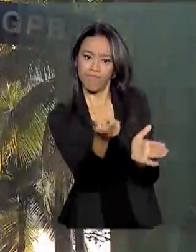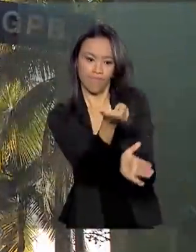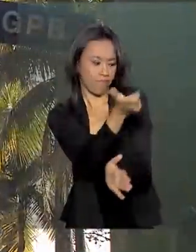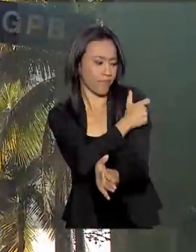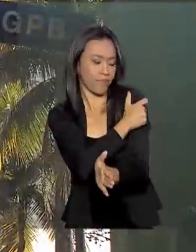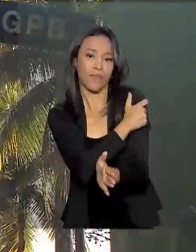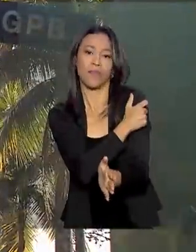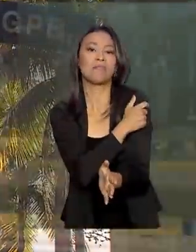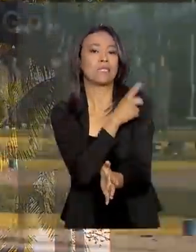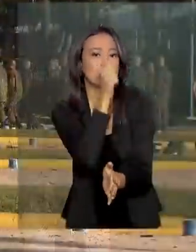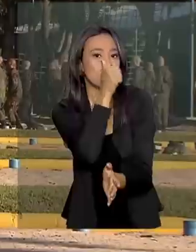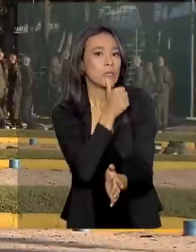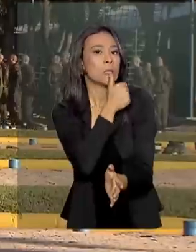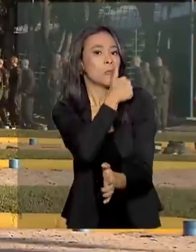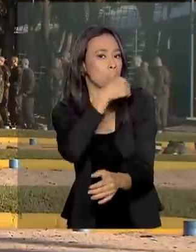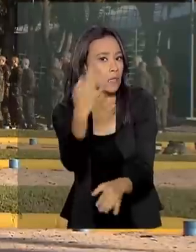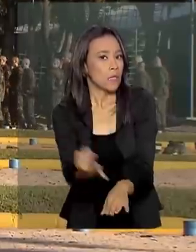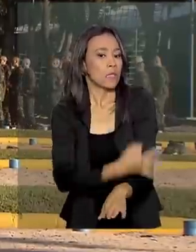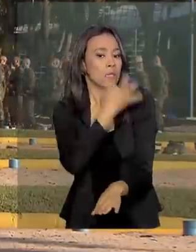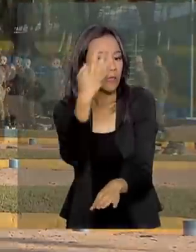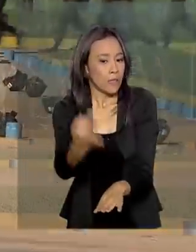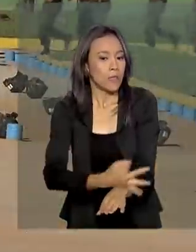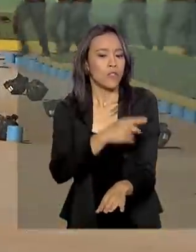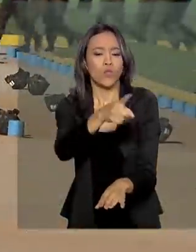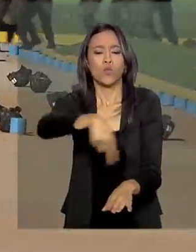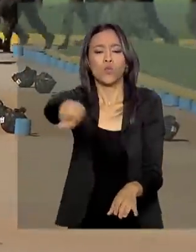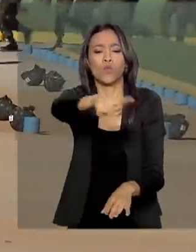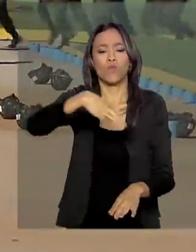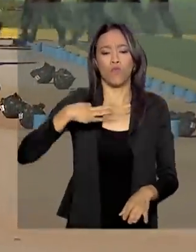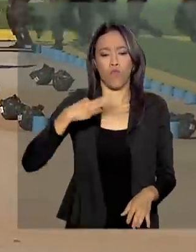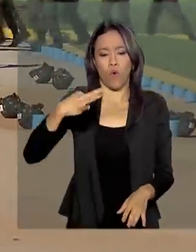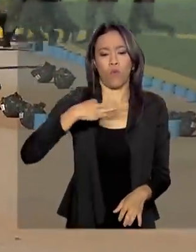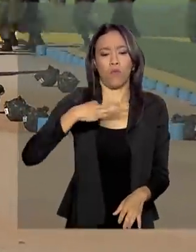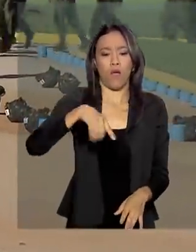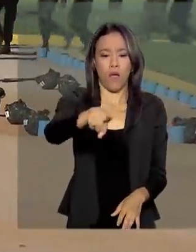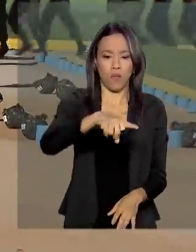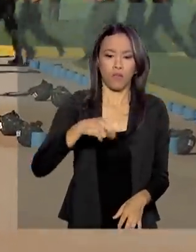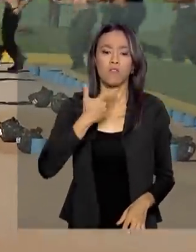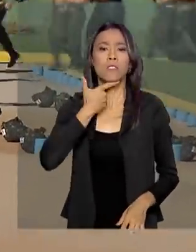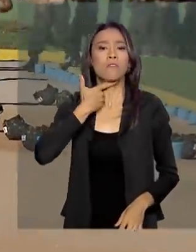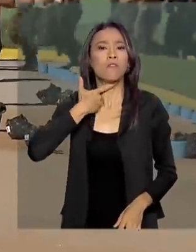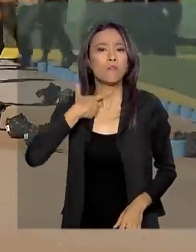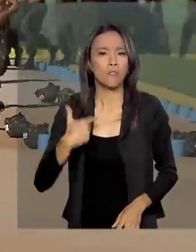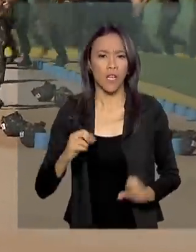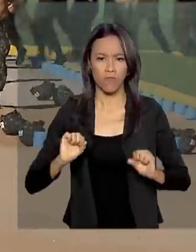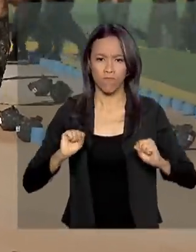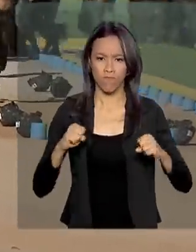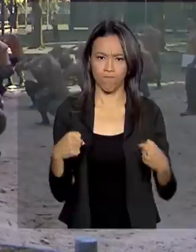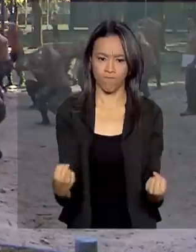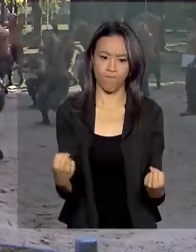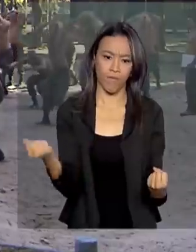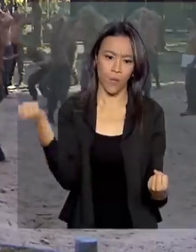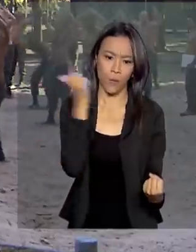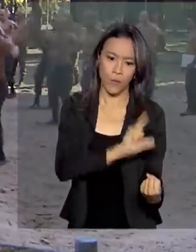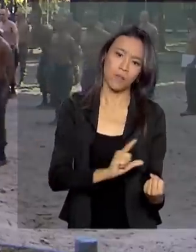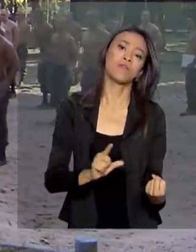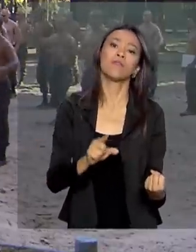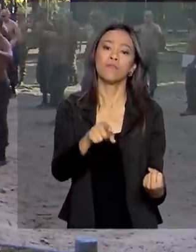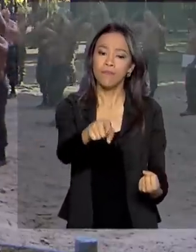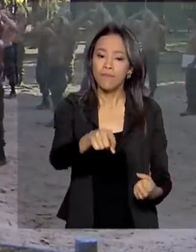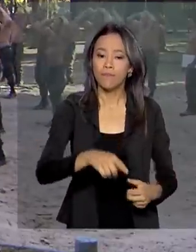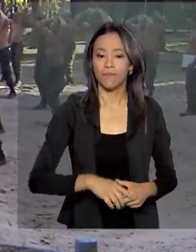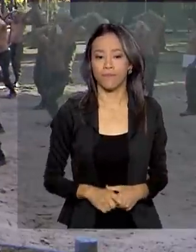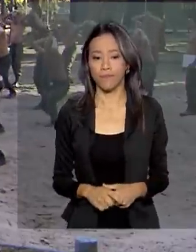centro de instrução todos são voluntários e eles têm que mostrar muita vontade e chegar até o final